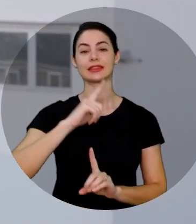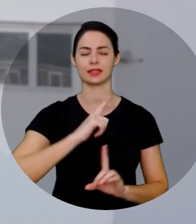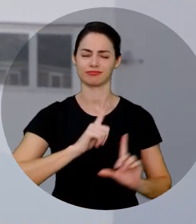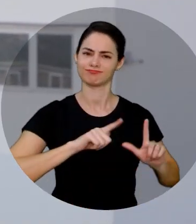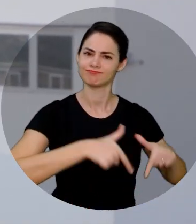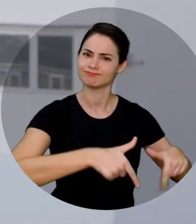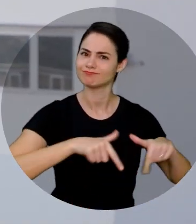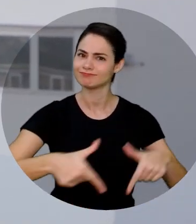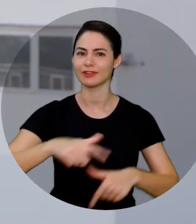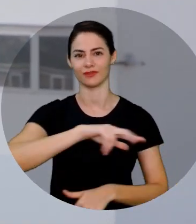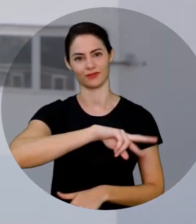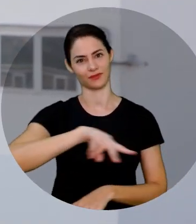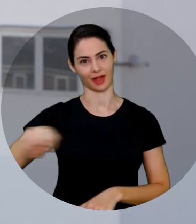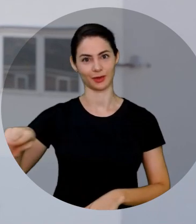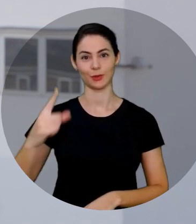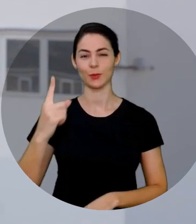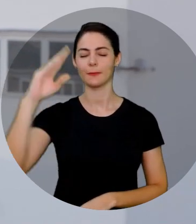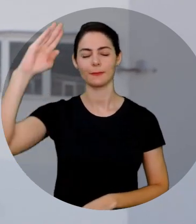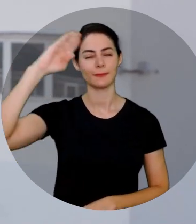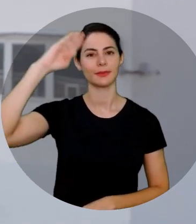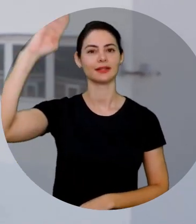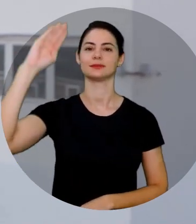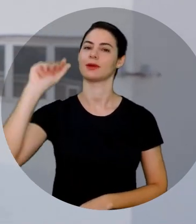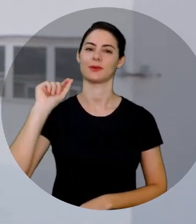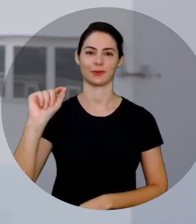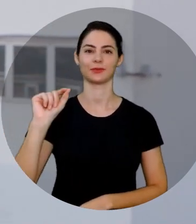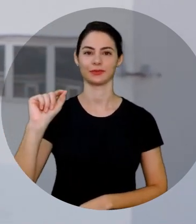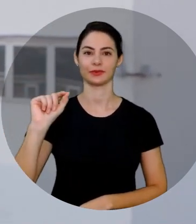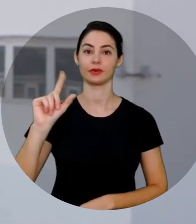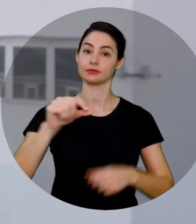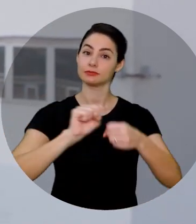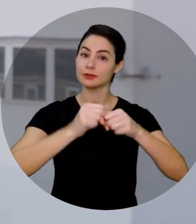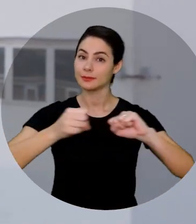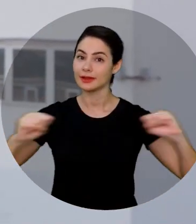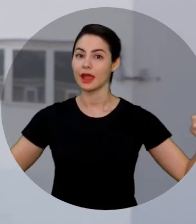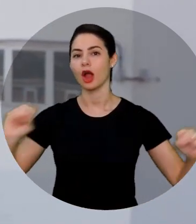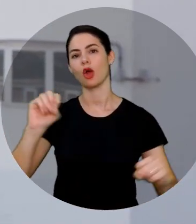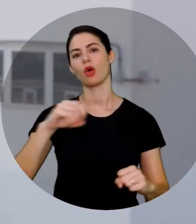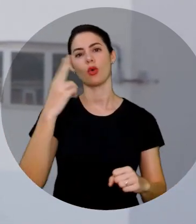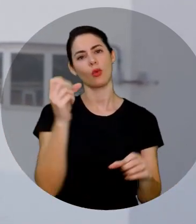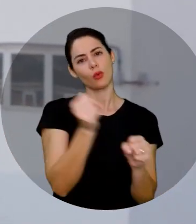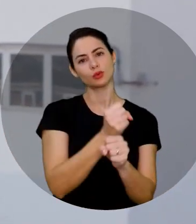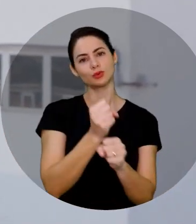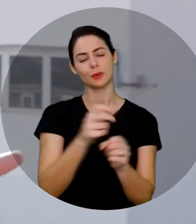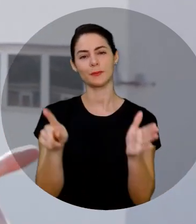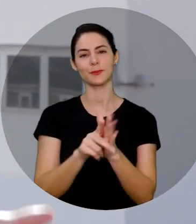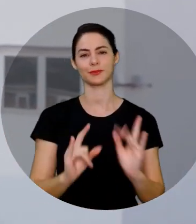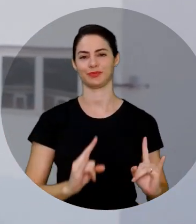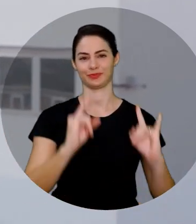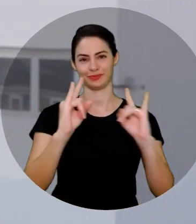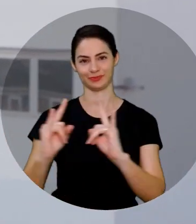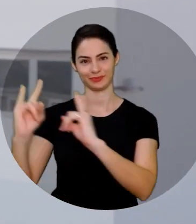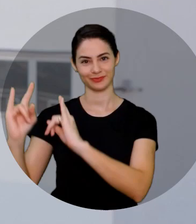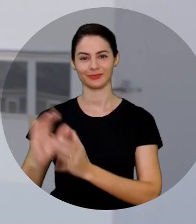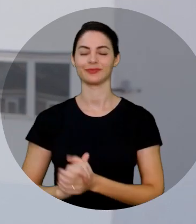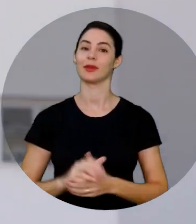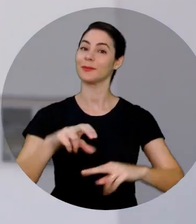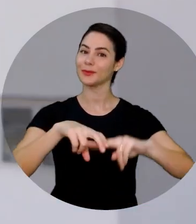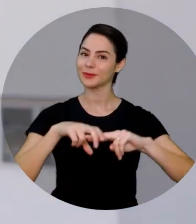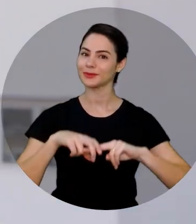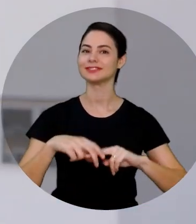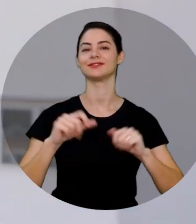o IFMG tinha à sua frente vários desafios, sendo que um dos principais deles era ampliar ou mesmo construir sua